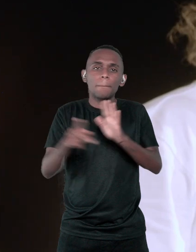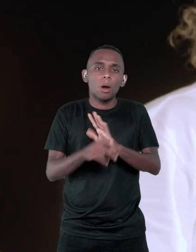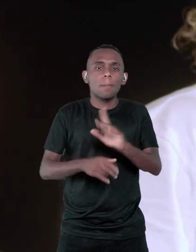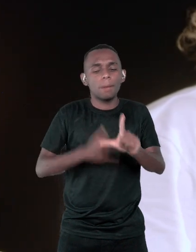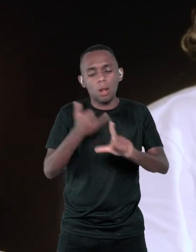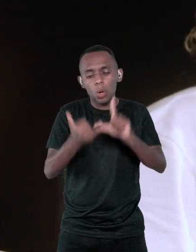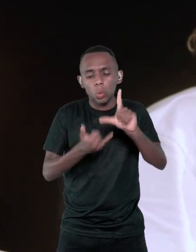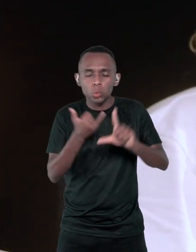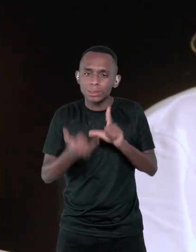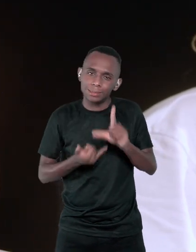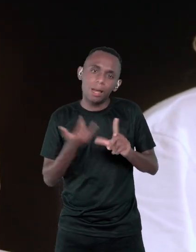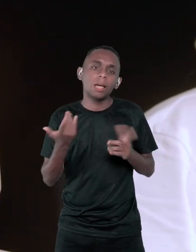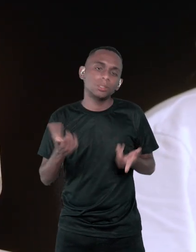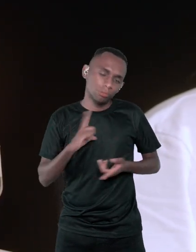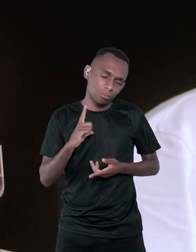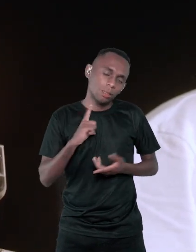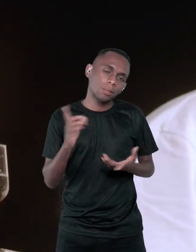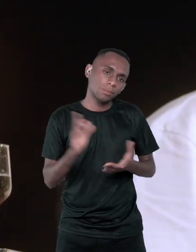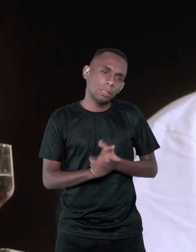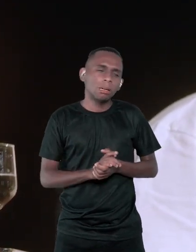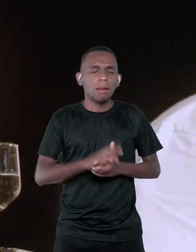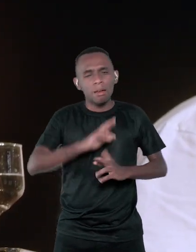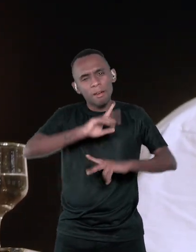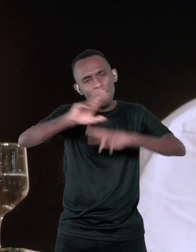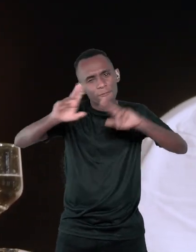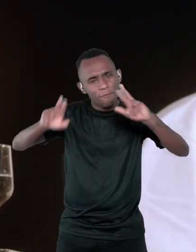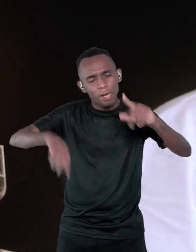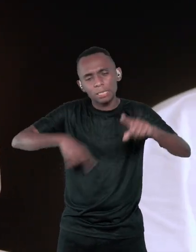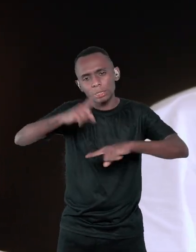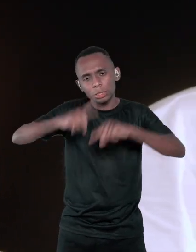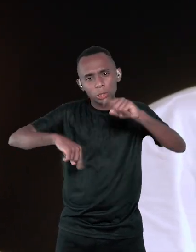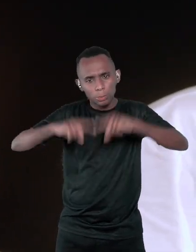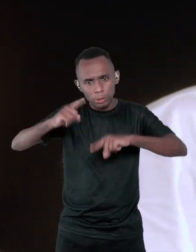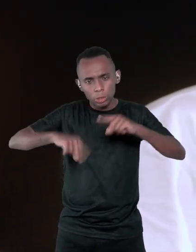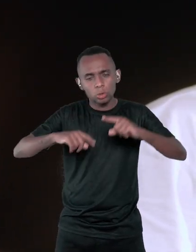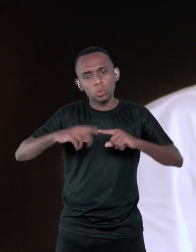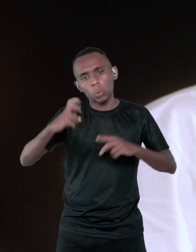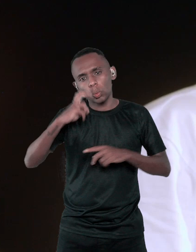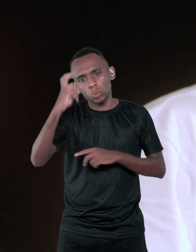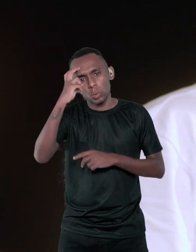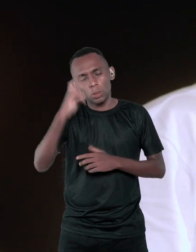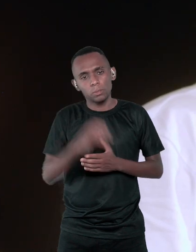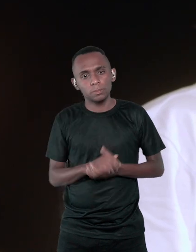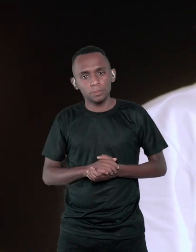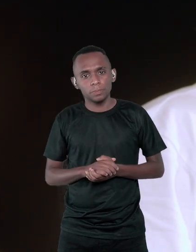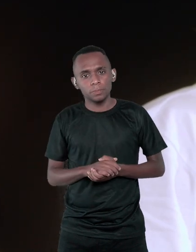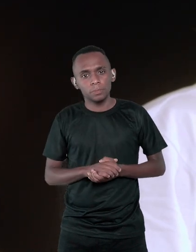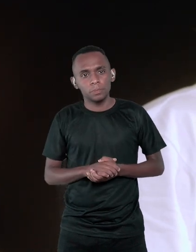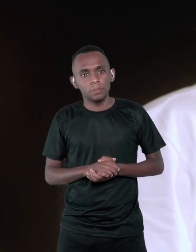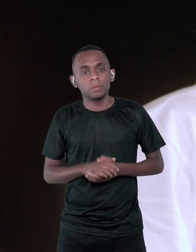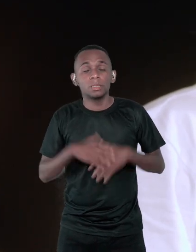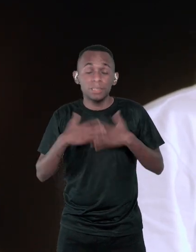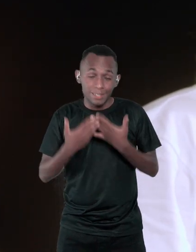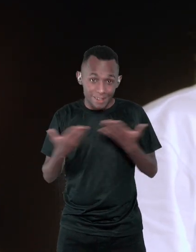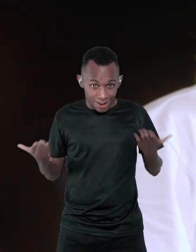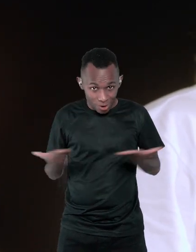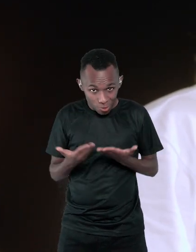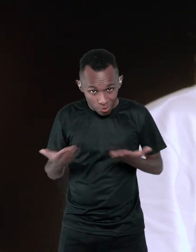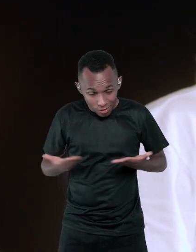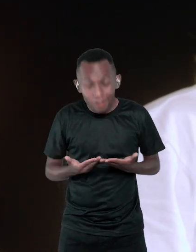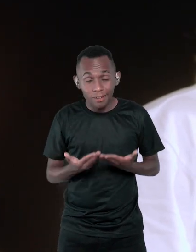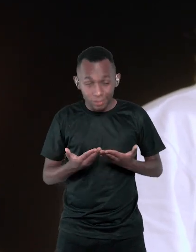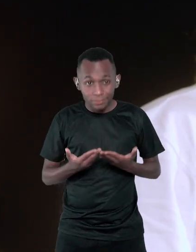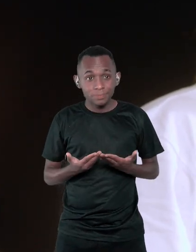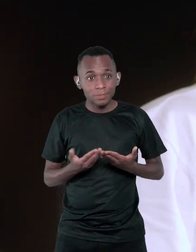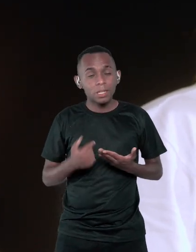ter vários produtos culturais dessa turma do planeta. E, em primeiríssima mão aqui, eu quero